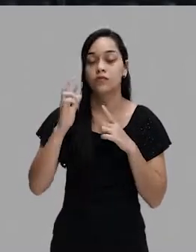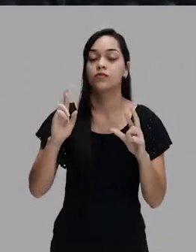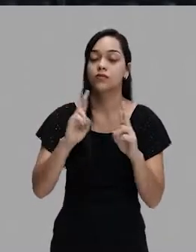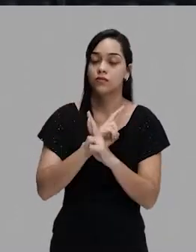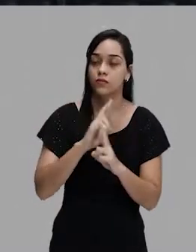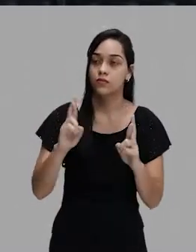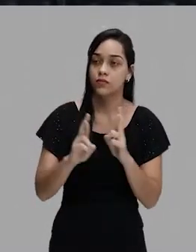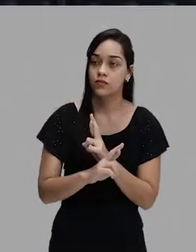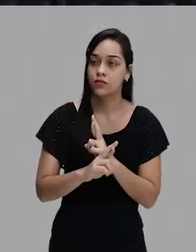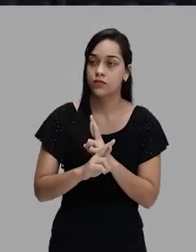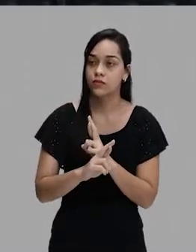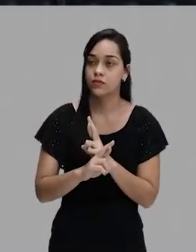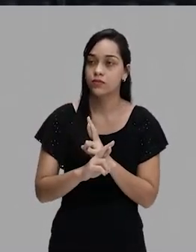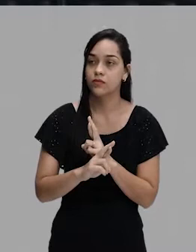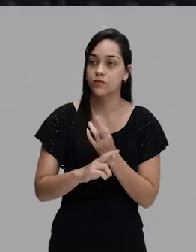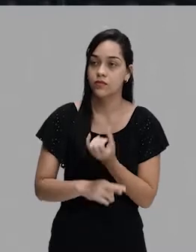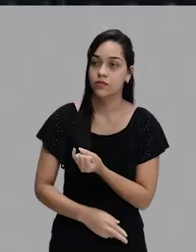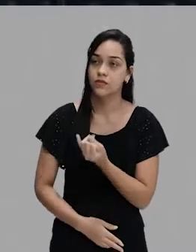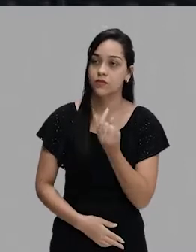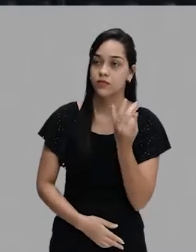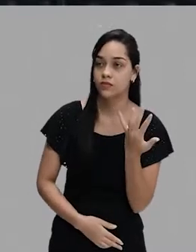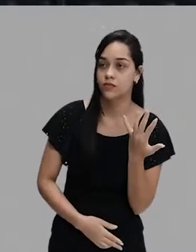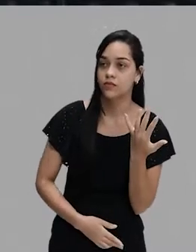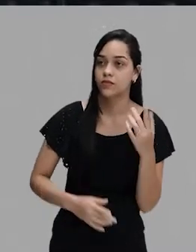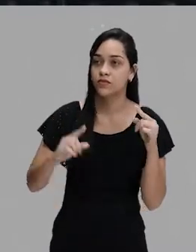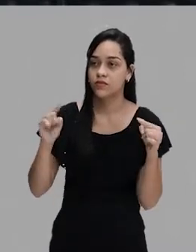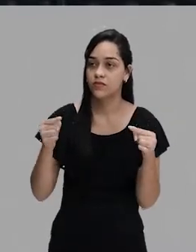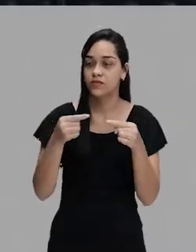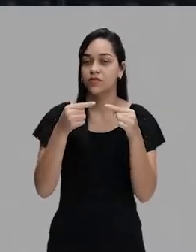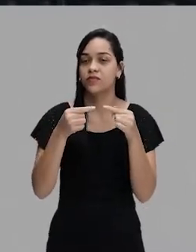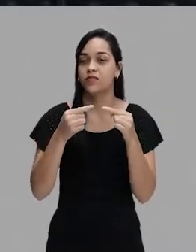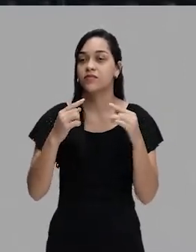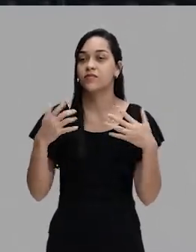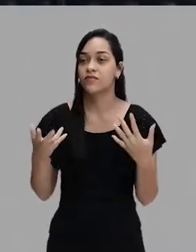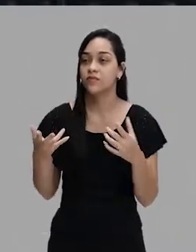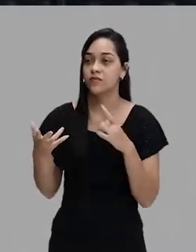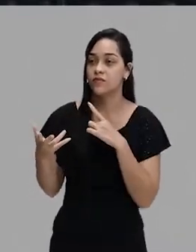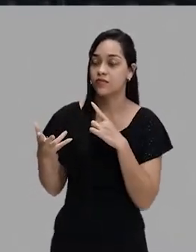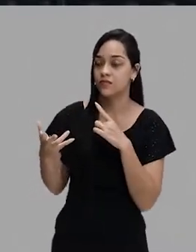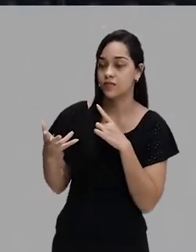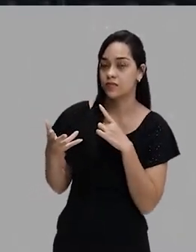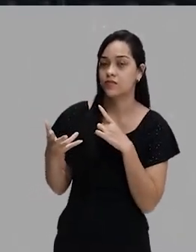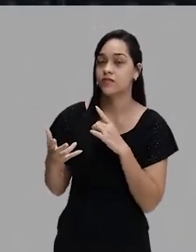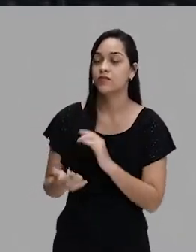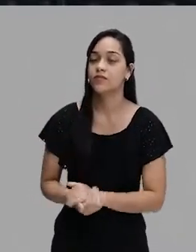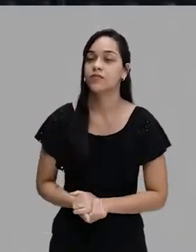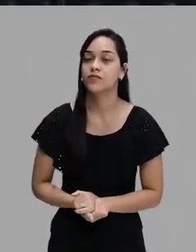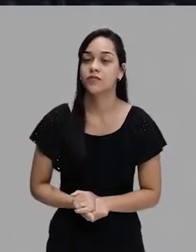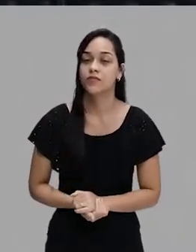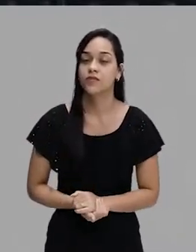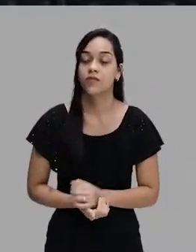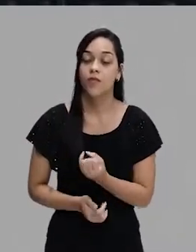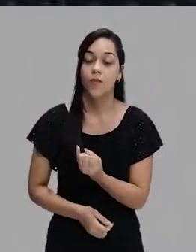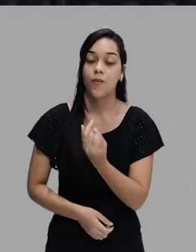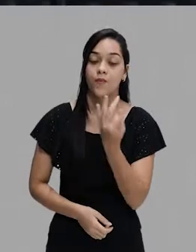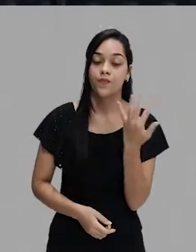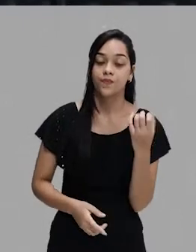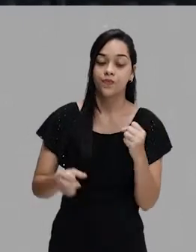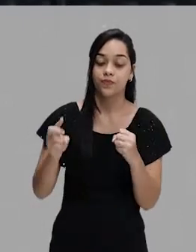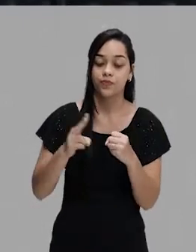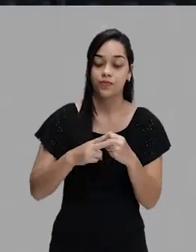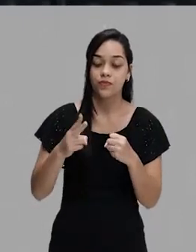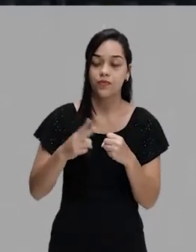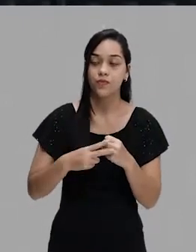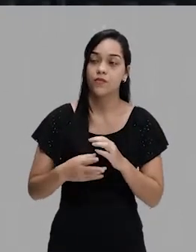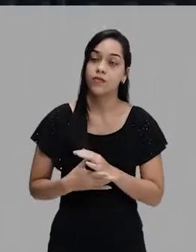ligado, aliás, ou ligada, né? A quantidade é ligada. Olha a concordância, minha gente. Está intrinsecamente ligada à quantidade de